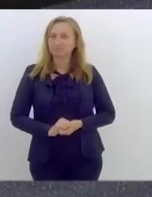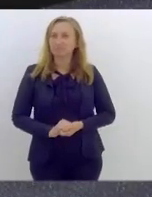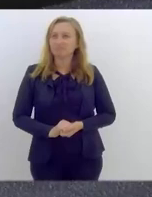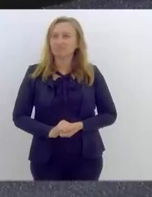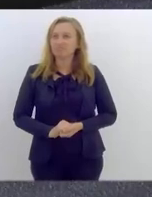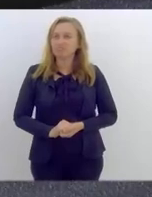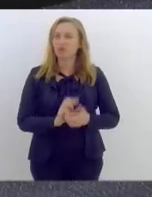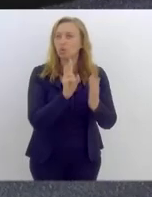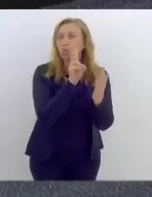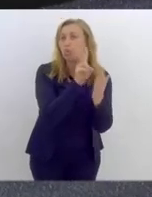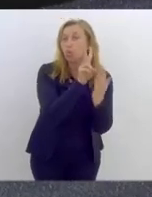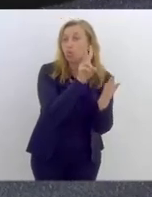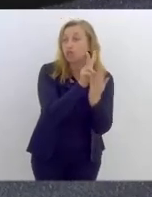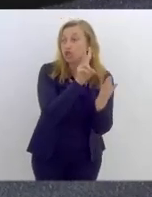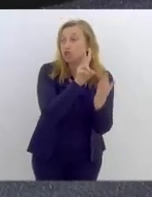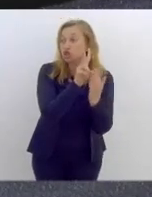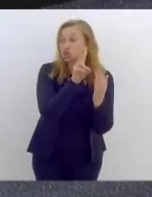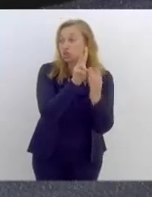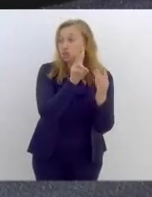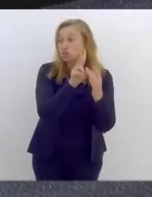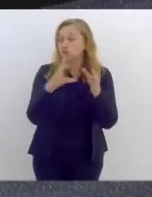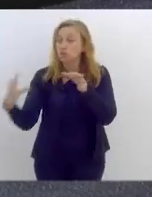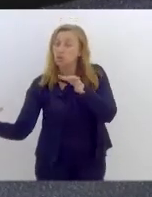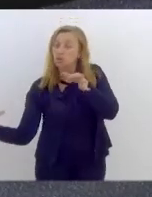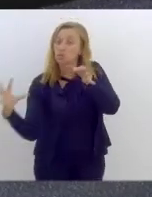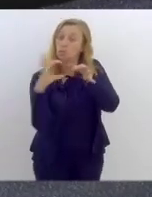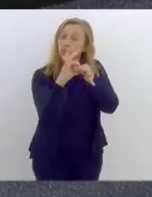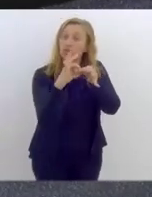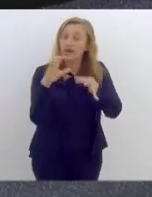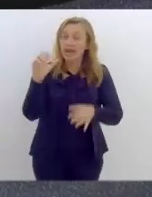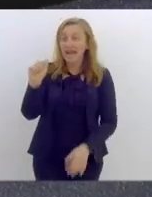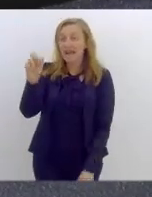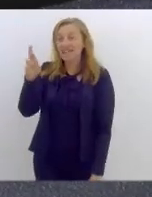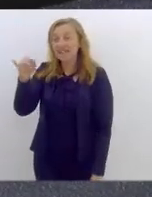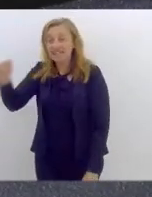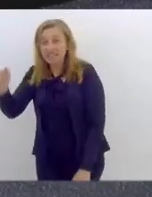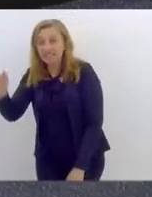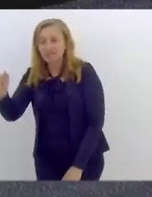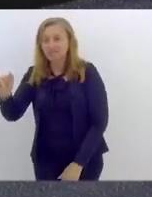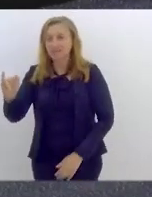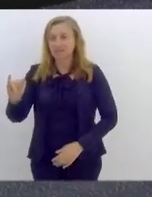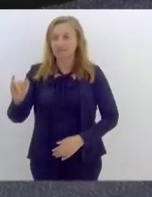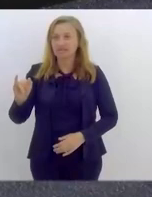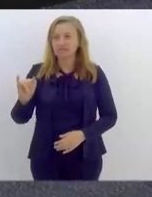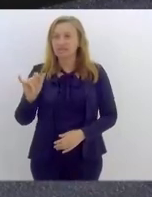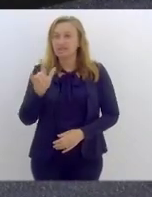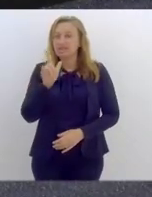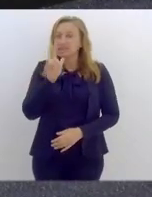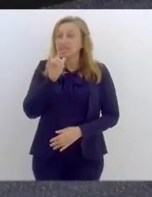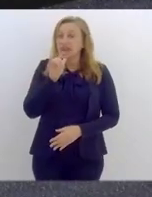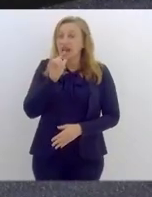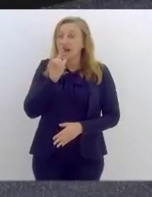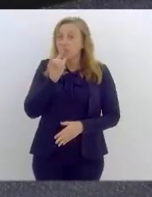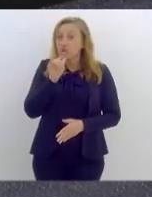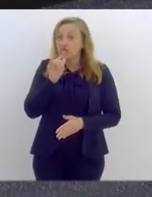entre o índio Cariri, do qual eu sou descendente, aos funiôs de Águas Belas de